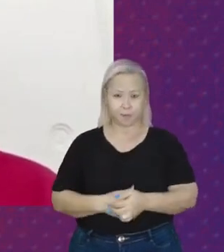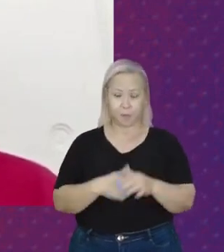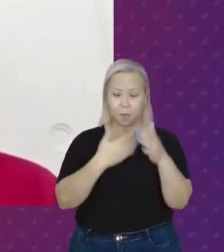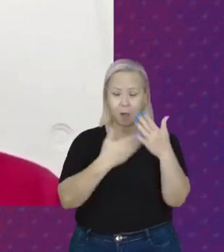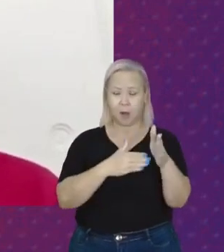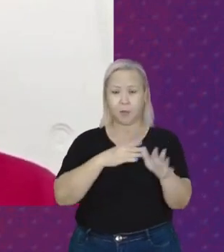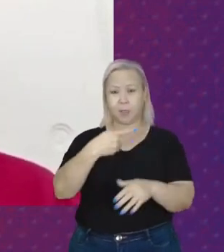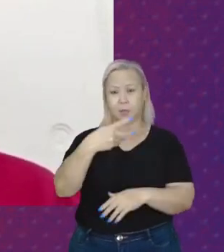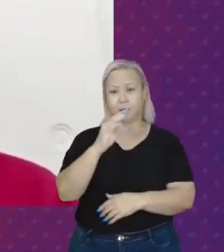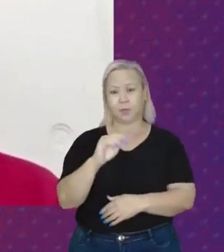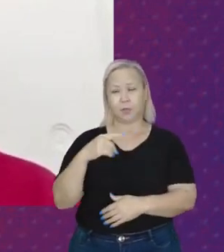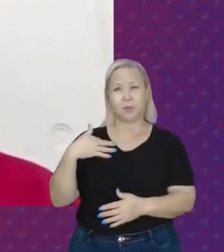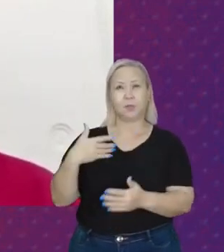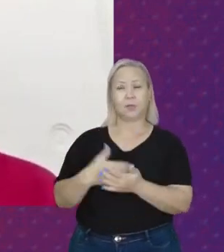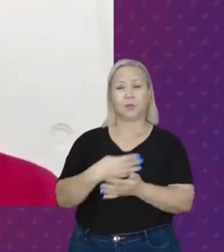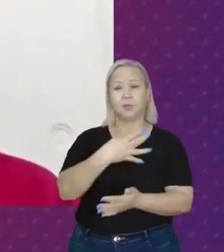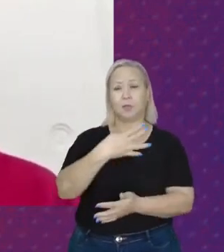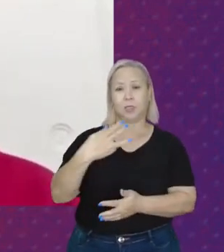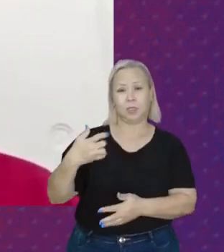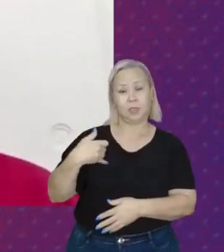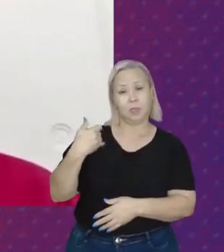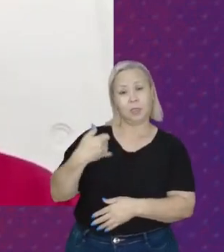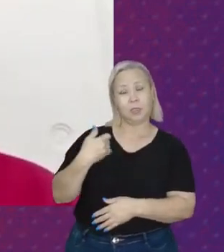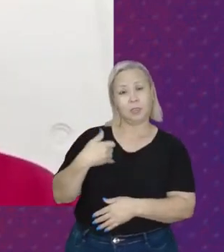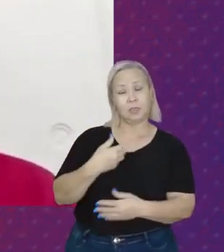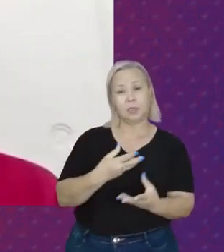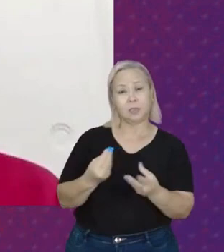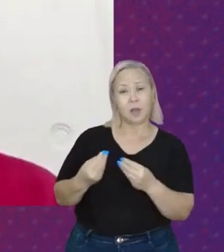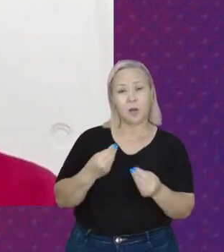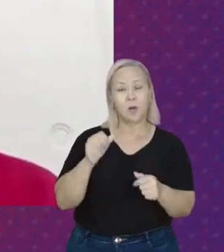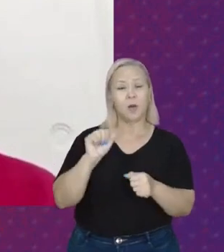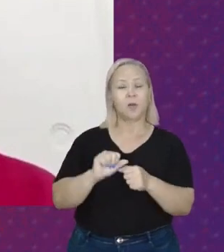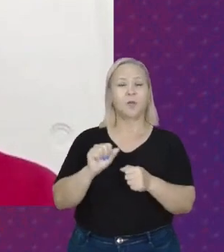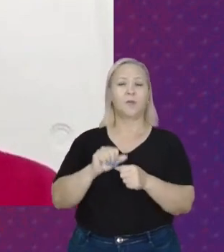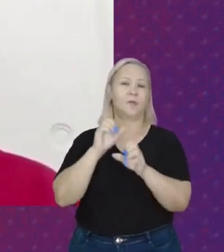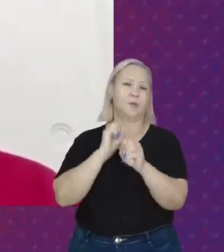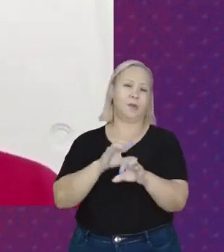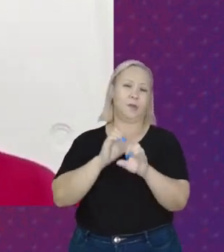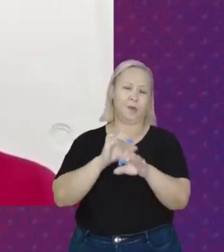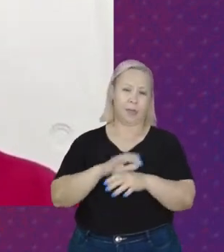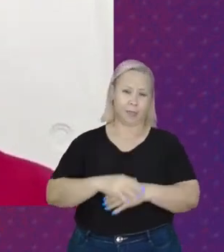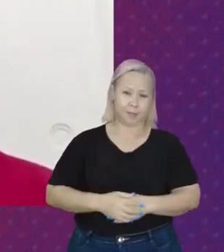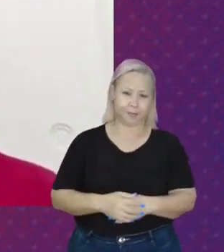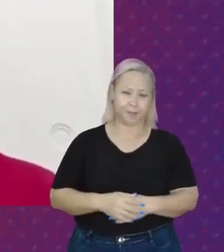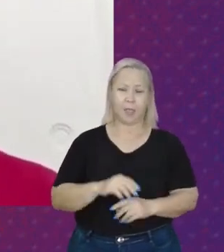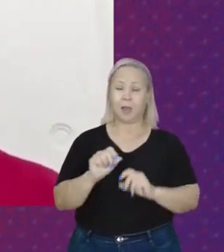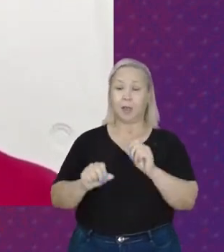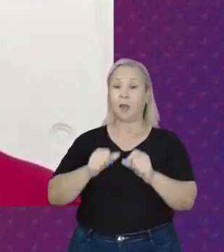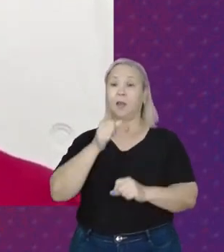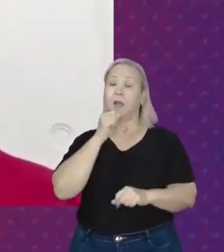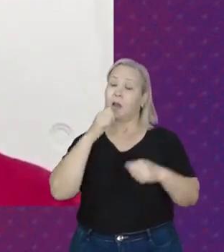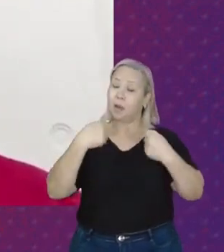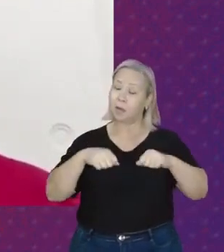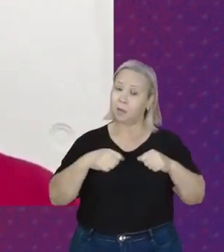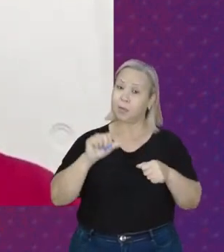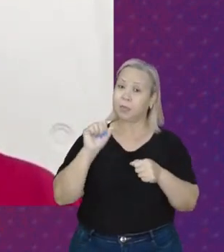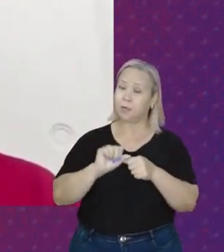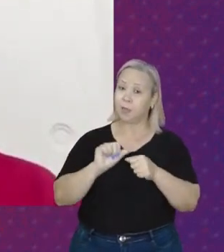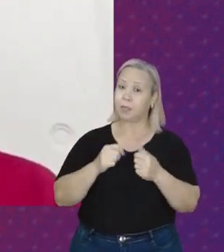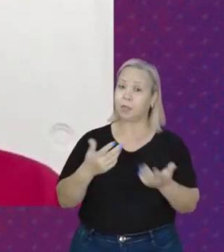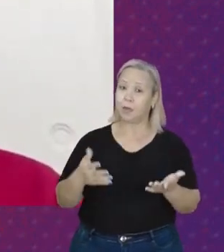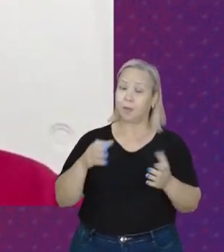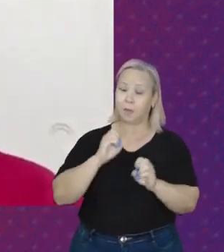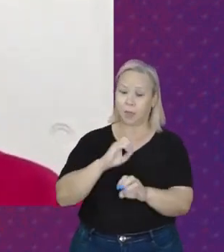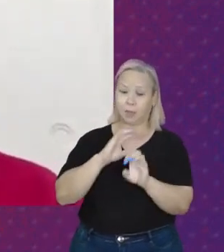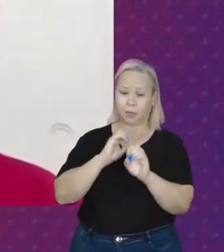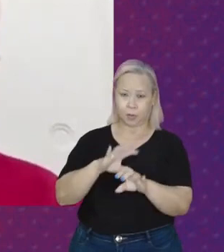PT, nesses seus 43 anos, pelo muito que fez pela educação, pelo que ainda precisa fazer pela